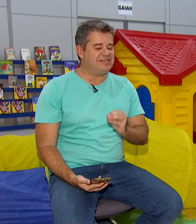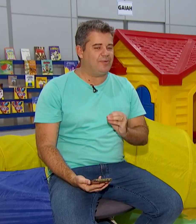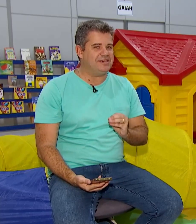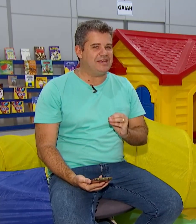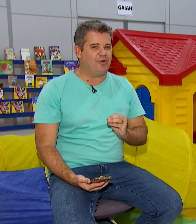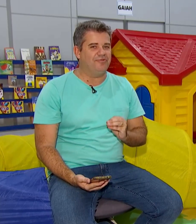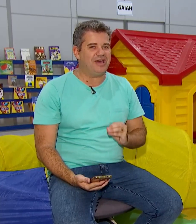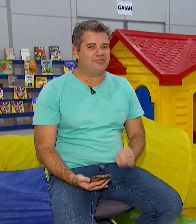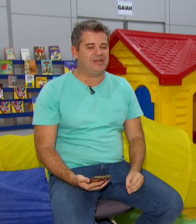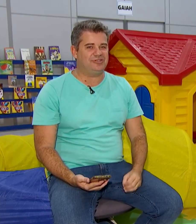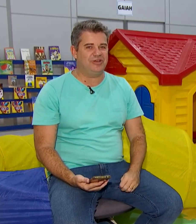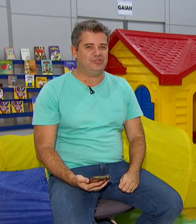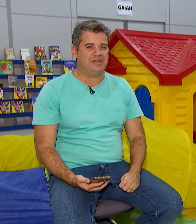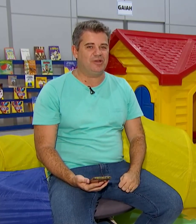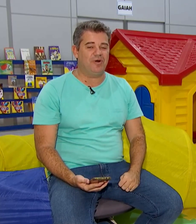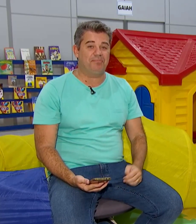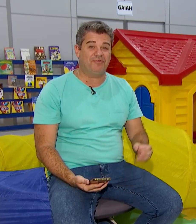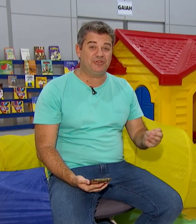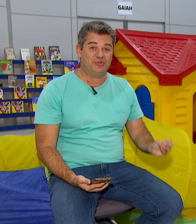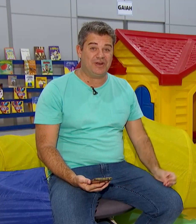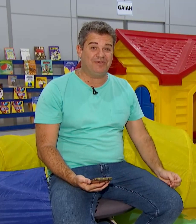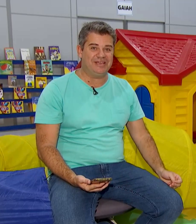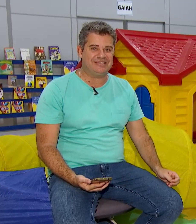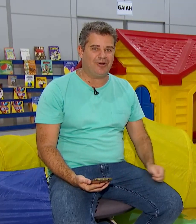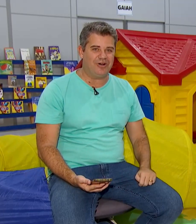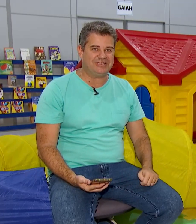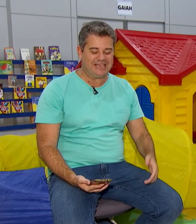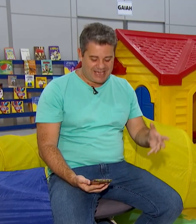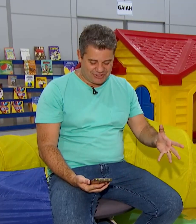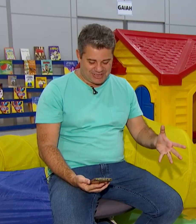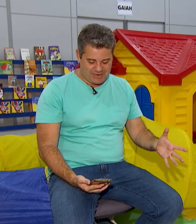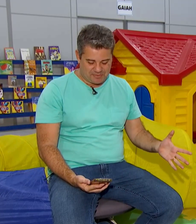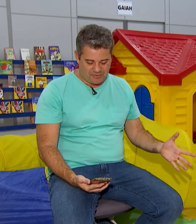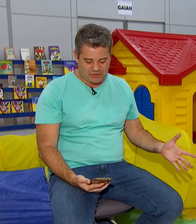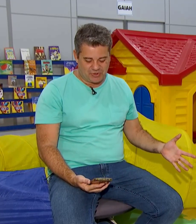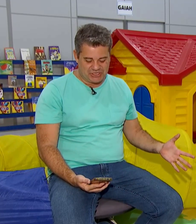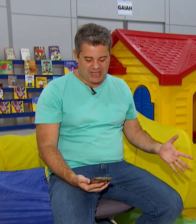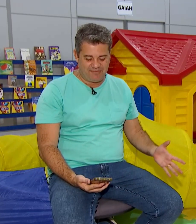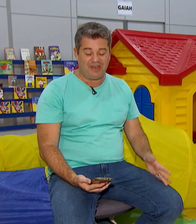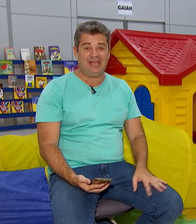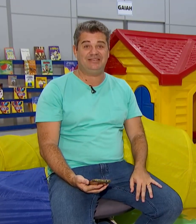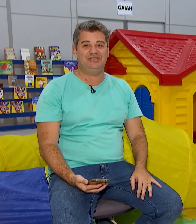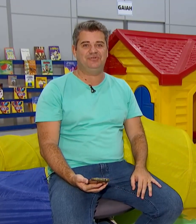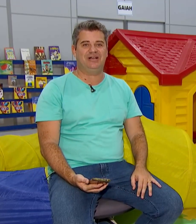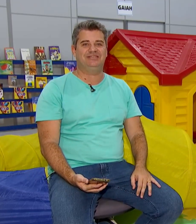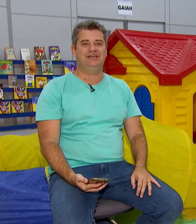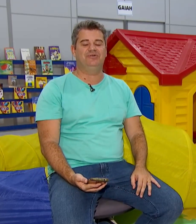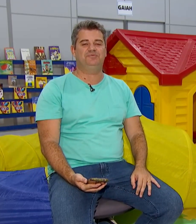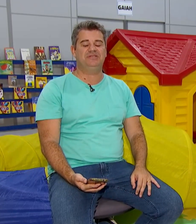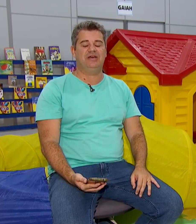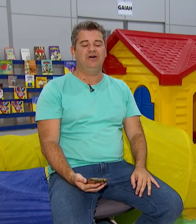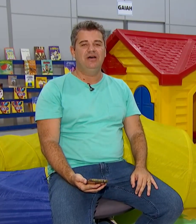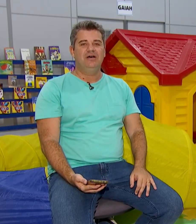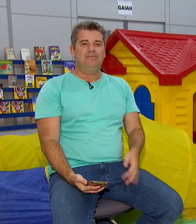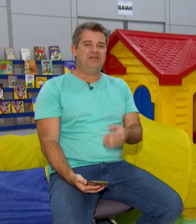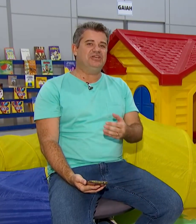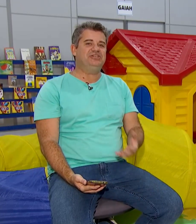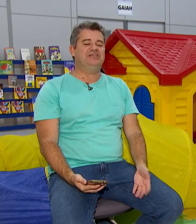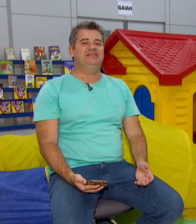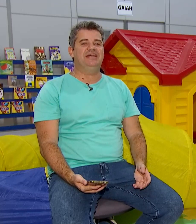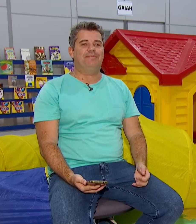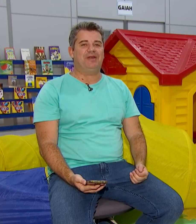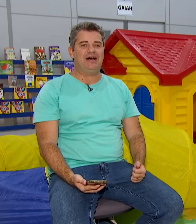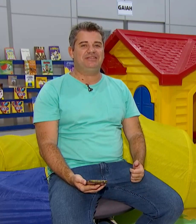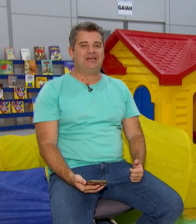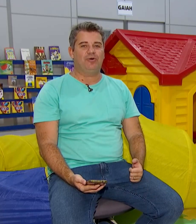Bom, para a gente dar sequência na conversa, olha só, estou aqui com a professora Vanessa Rocha, que é justamente professora de referência de educação especial, para